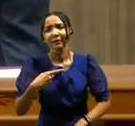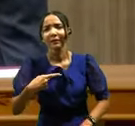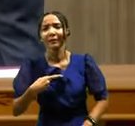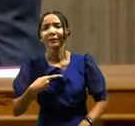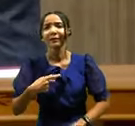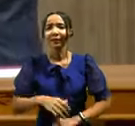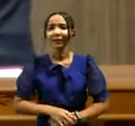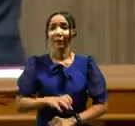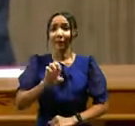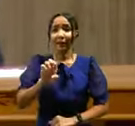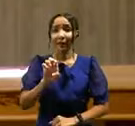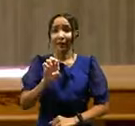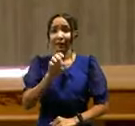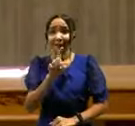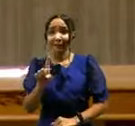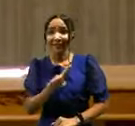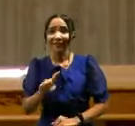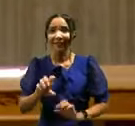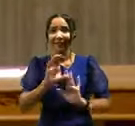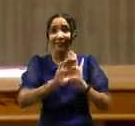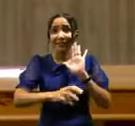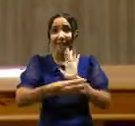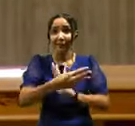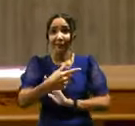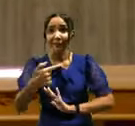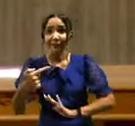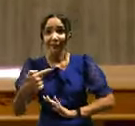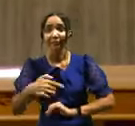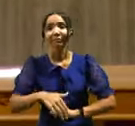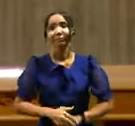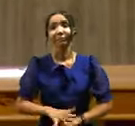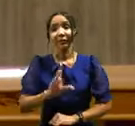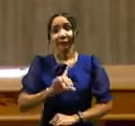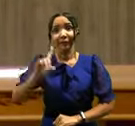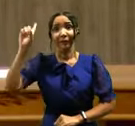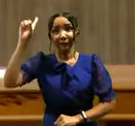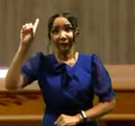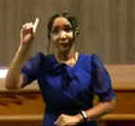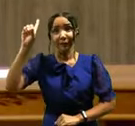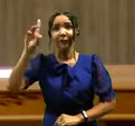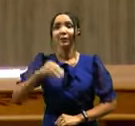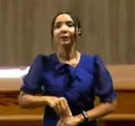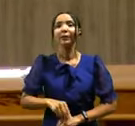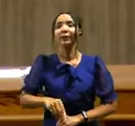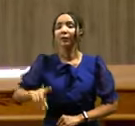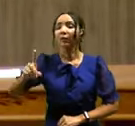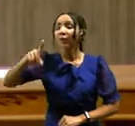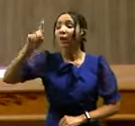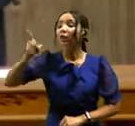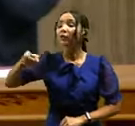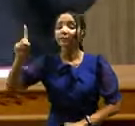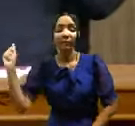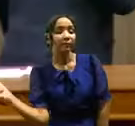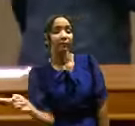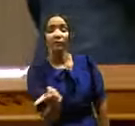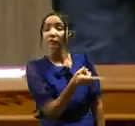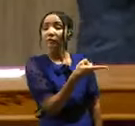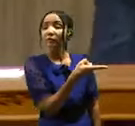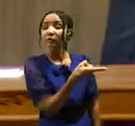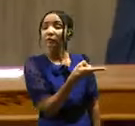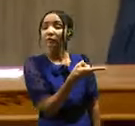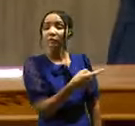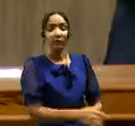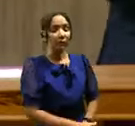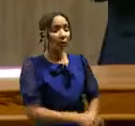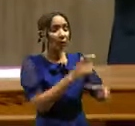37 Quando Deus bota ele no Vale de Ossos Pronto ele diz tu crê que pode viver Ele disse